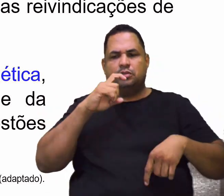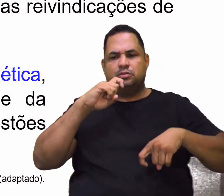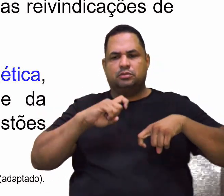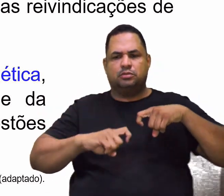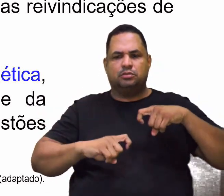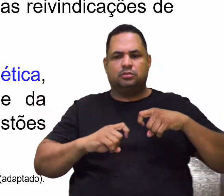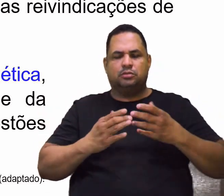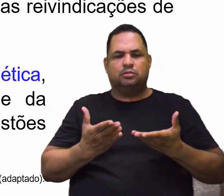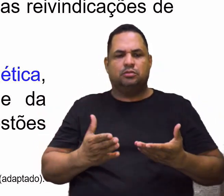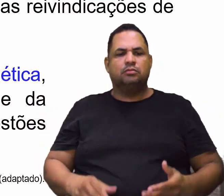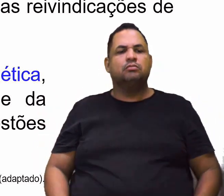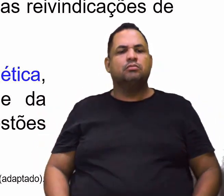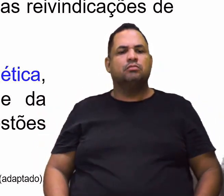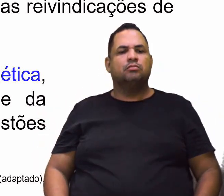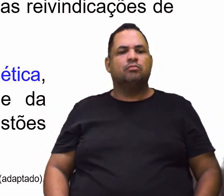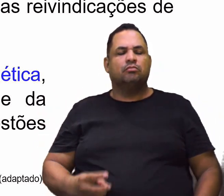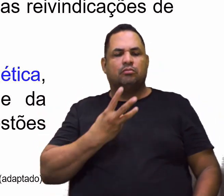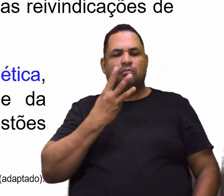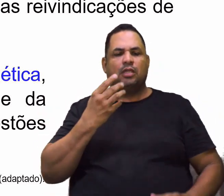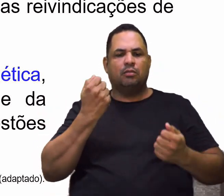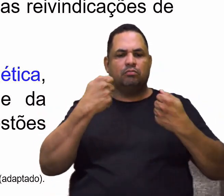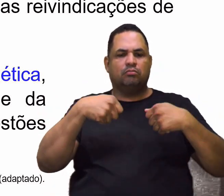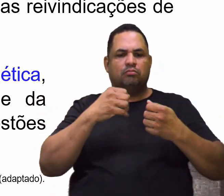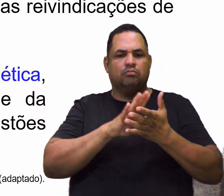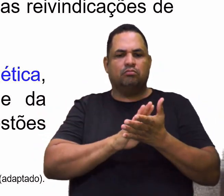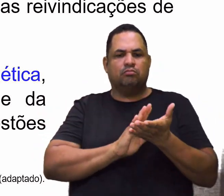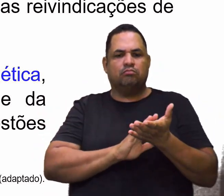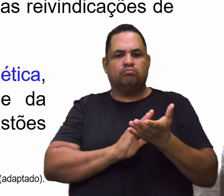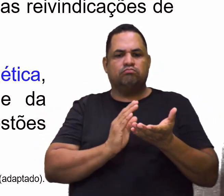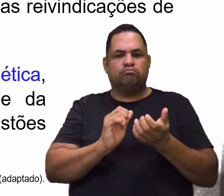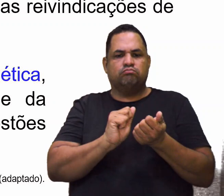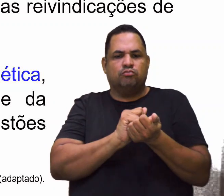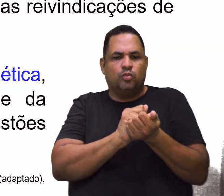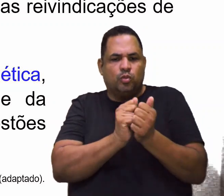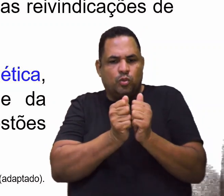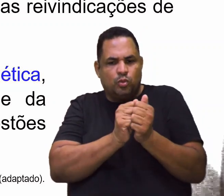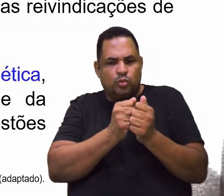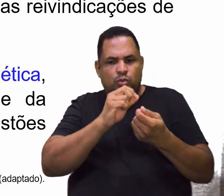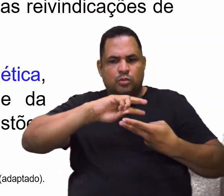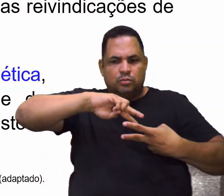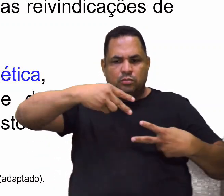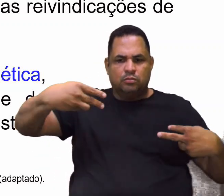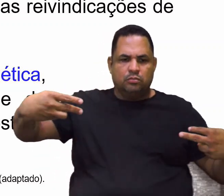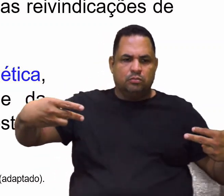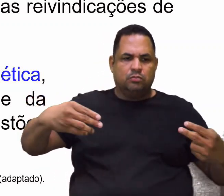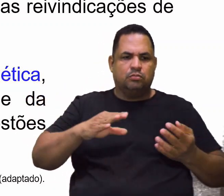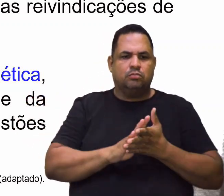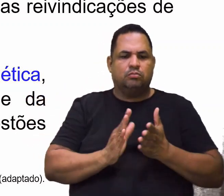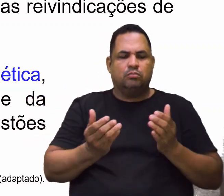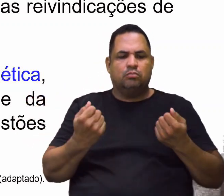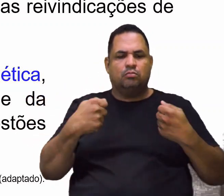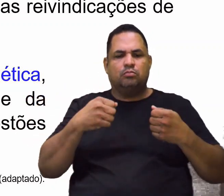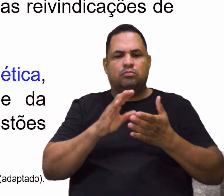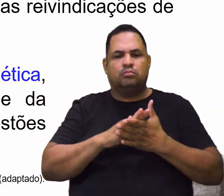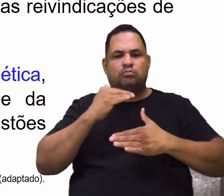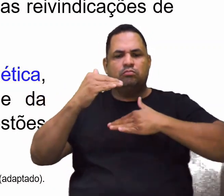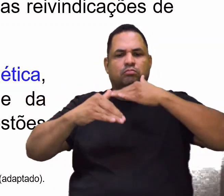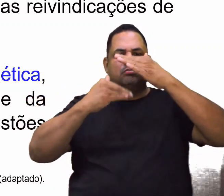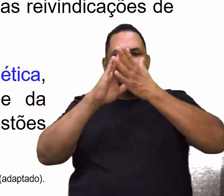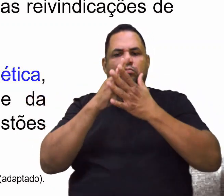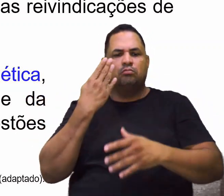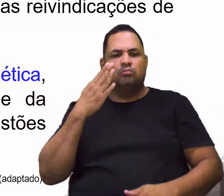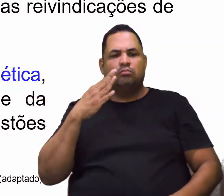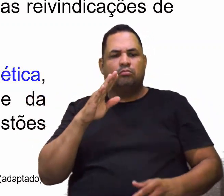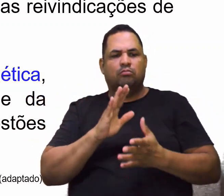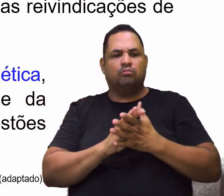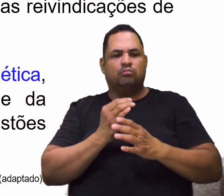cidadão. Terceiro, a possibilidade da manipulação genética, propiciada pelos avanços da biologia